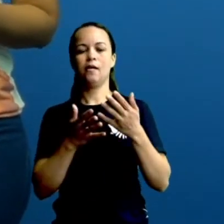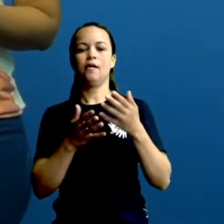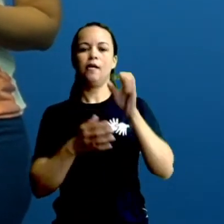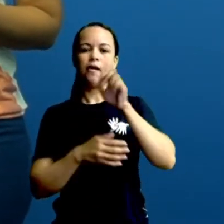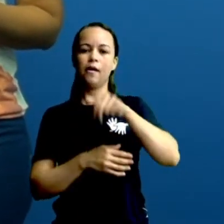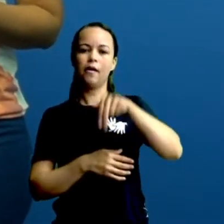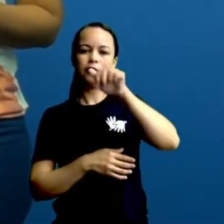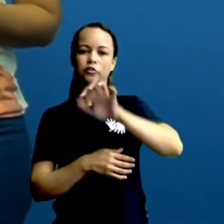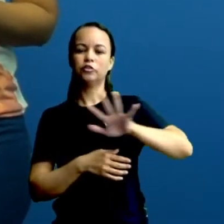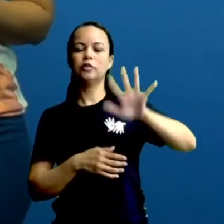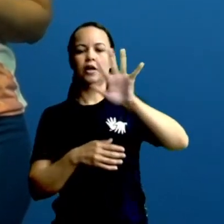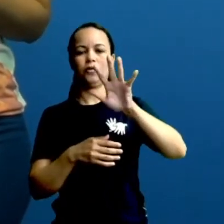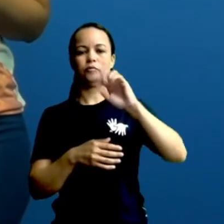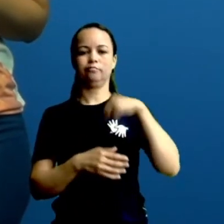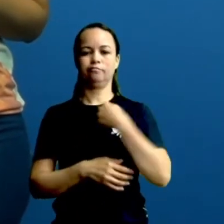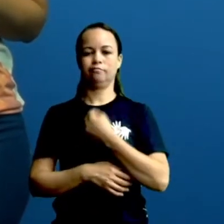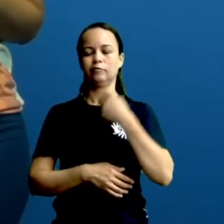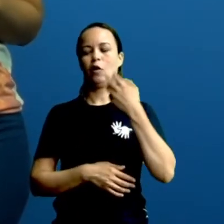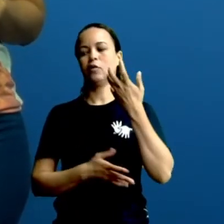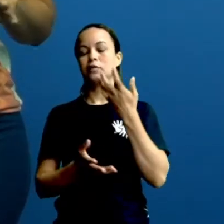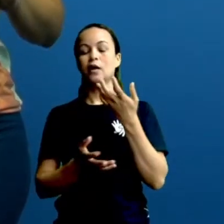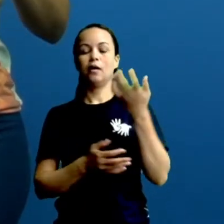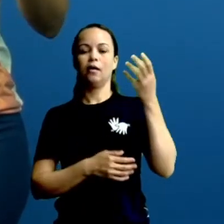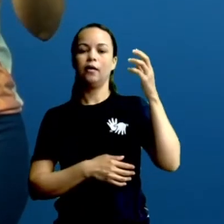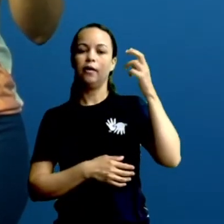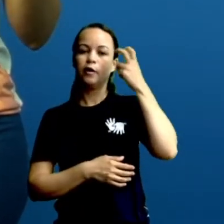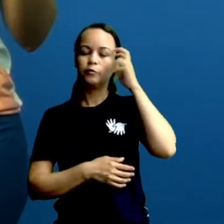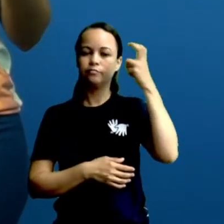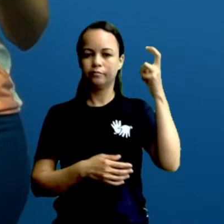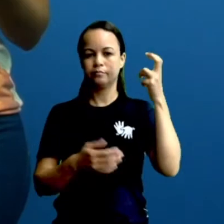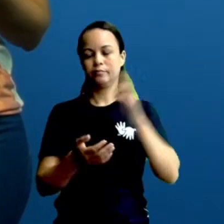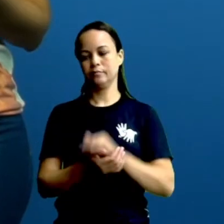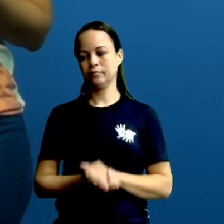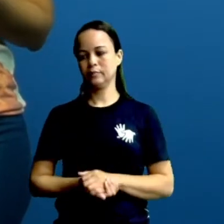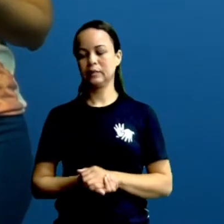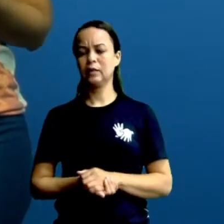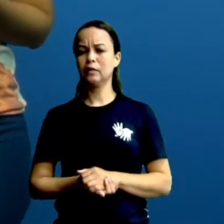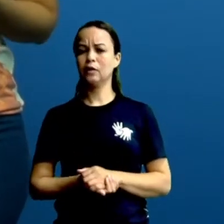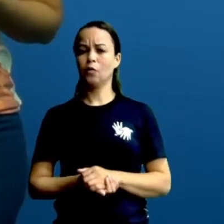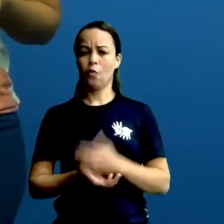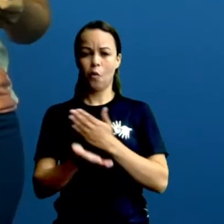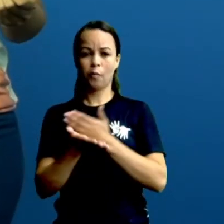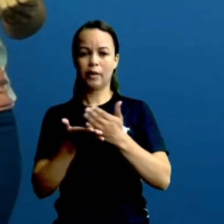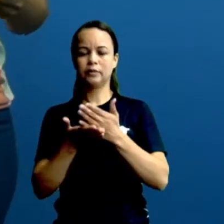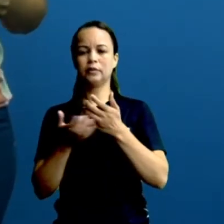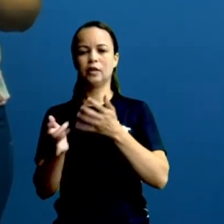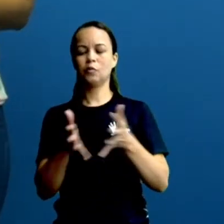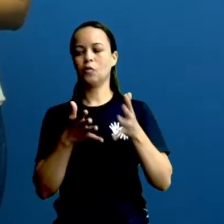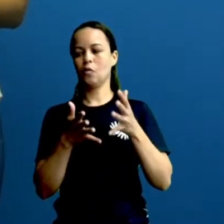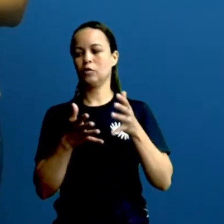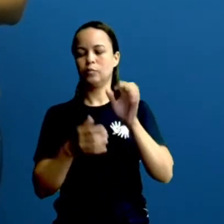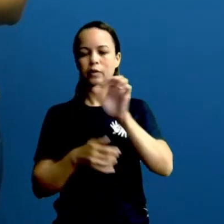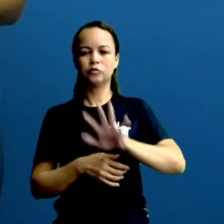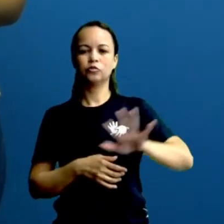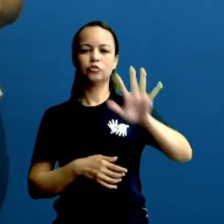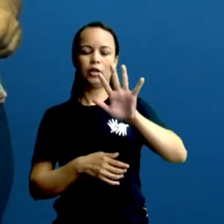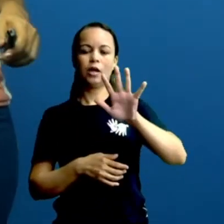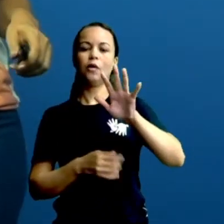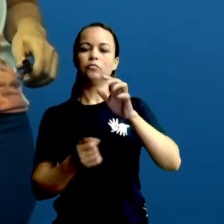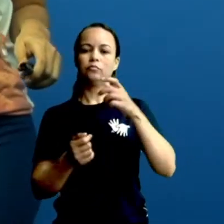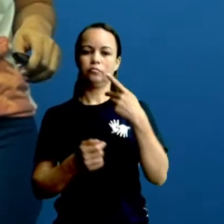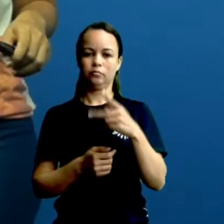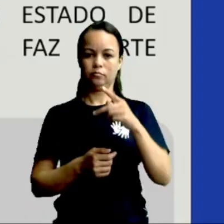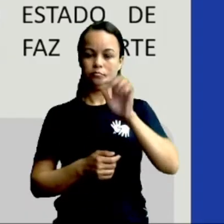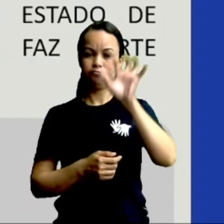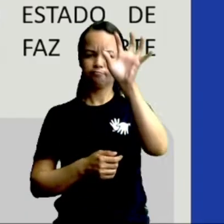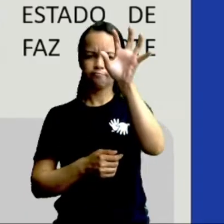cultura. E aí a gente começa falando o aspecto geral, geográfico da nossa região. E aí eu trago para